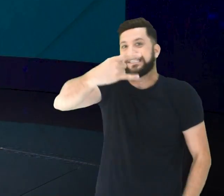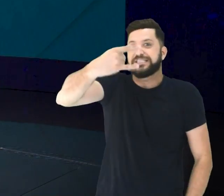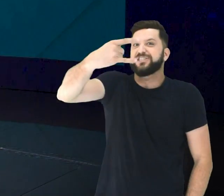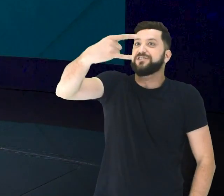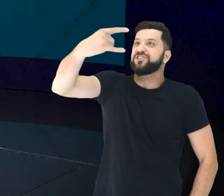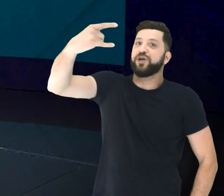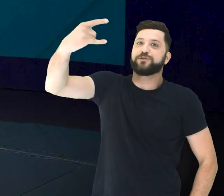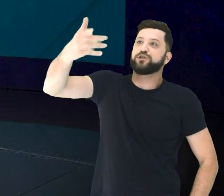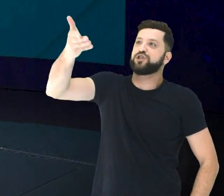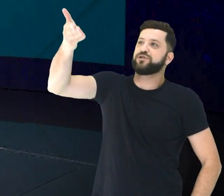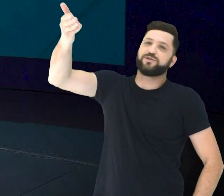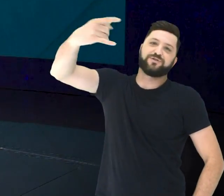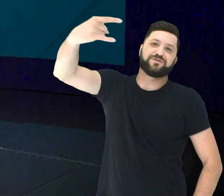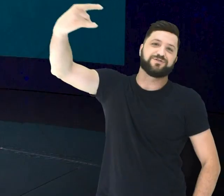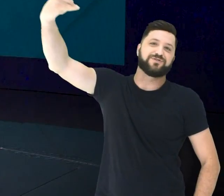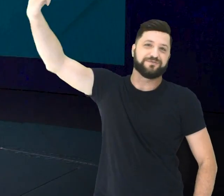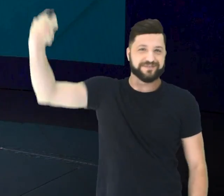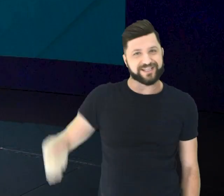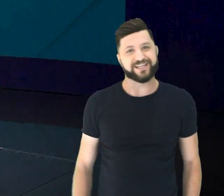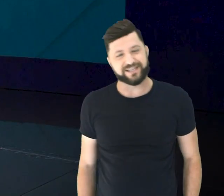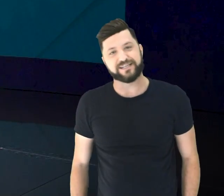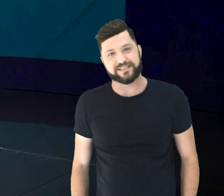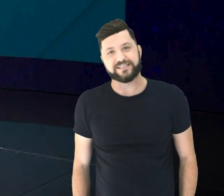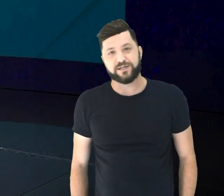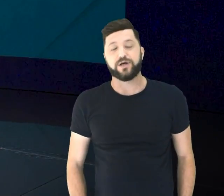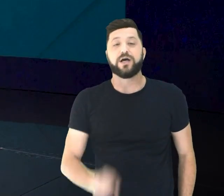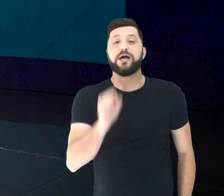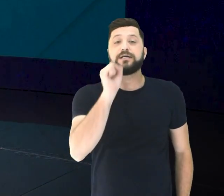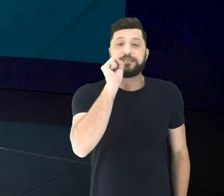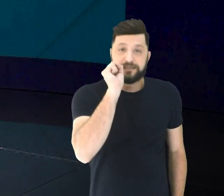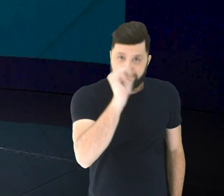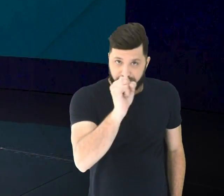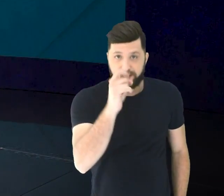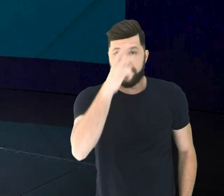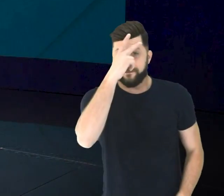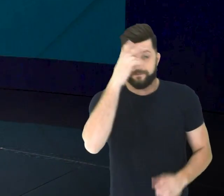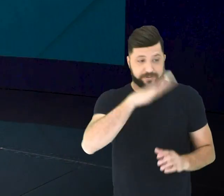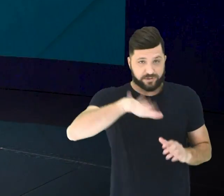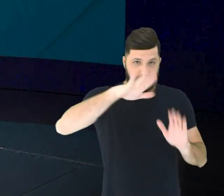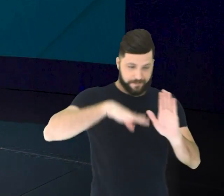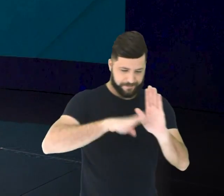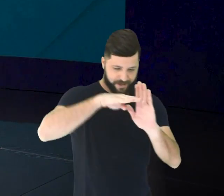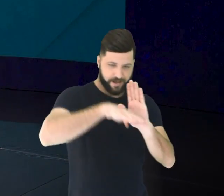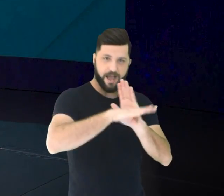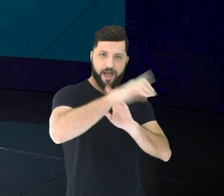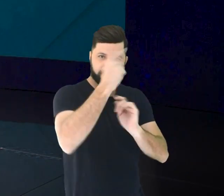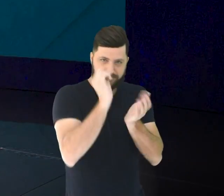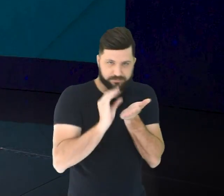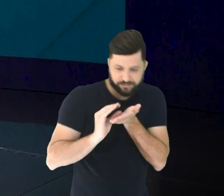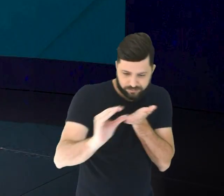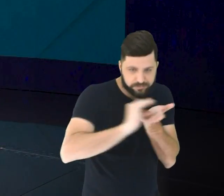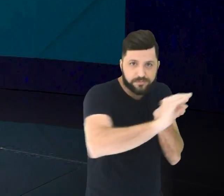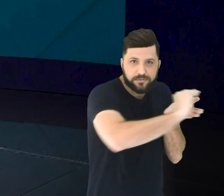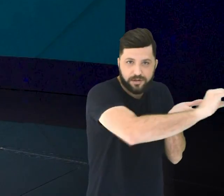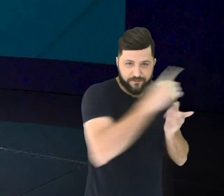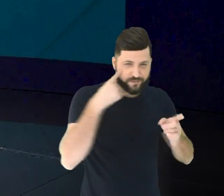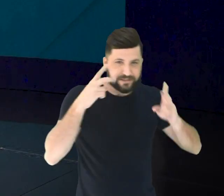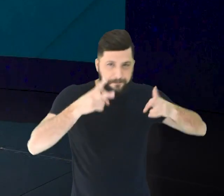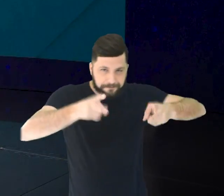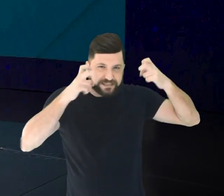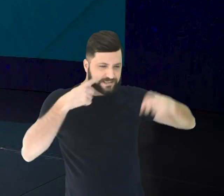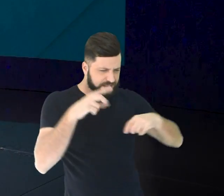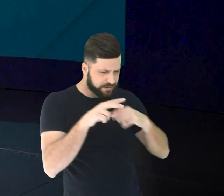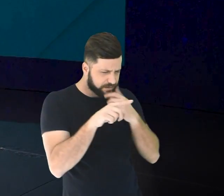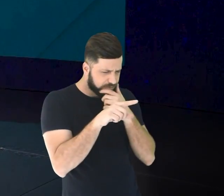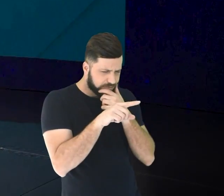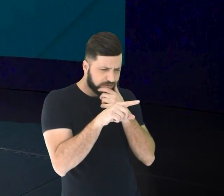composição de movimento onde há uma mudança da forma como os Players atuam naquele mercado junto com